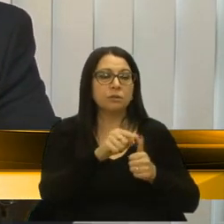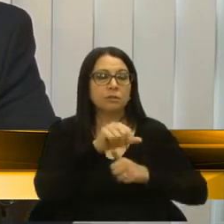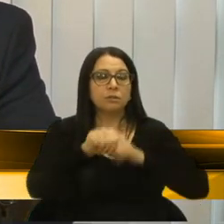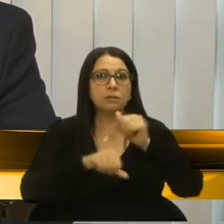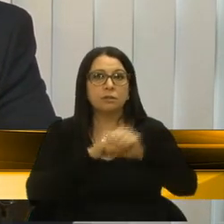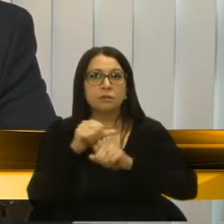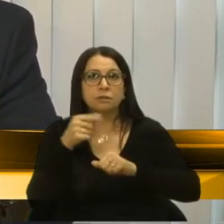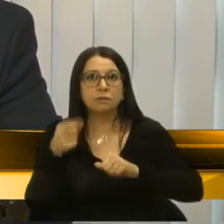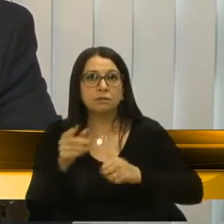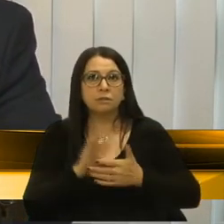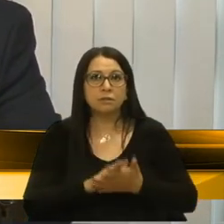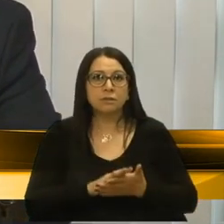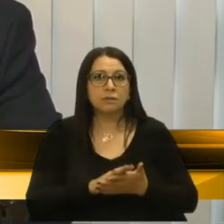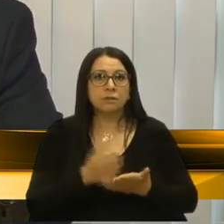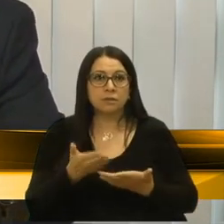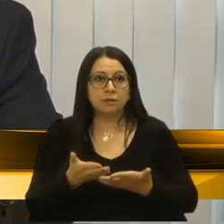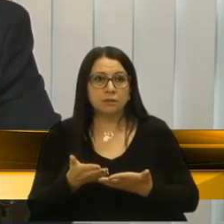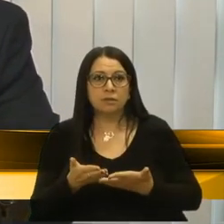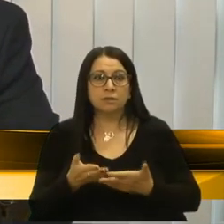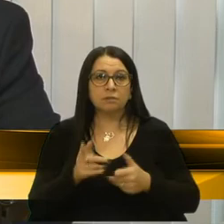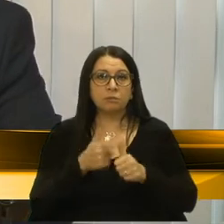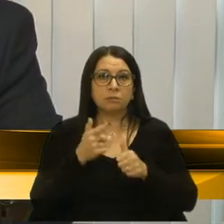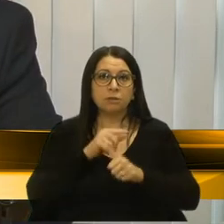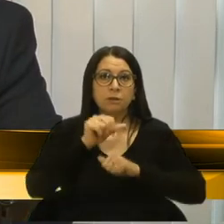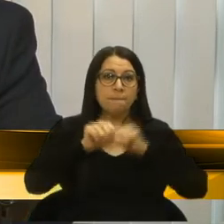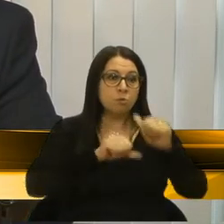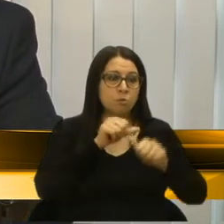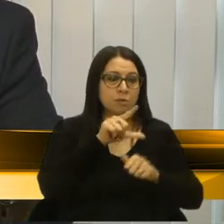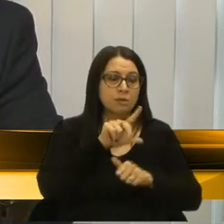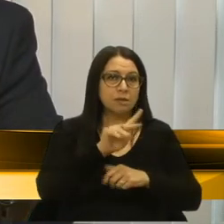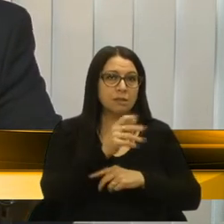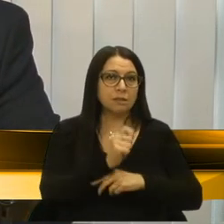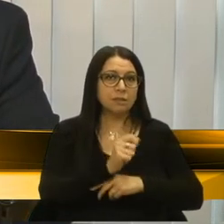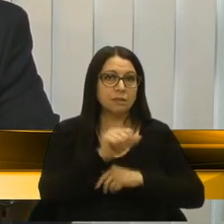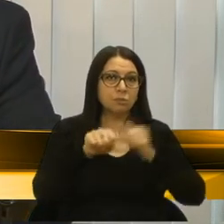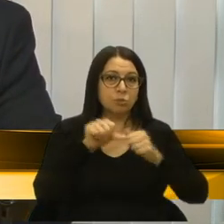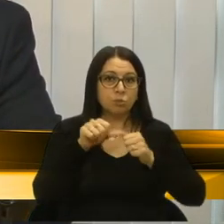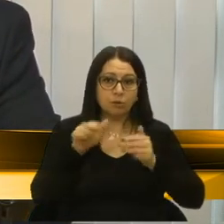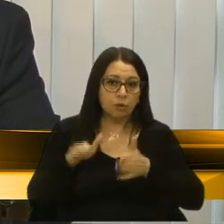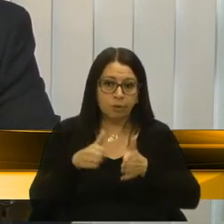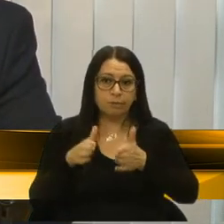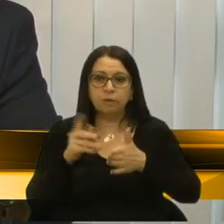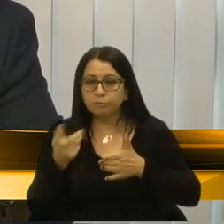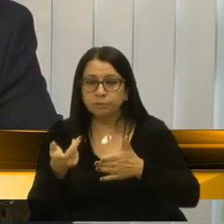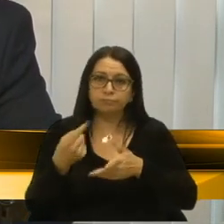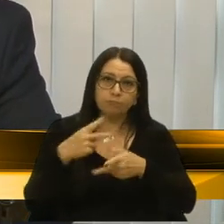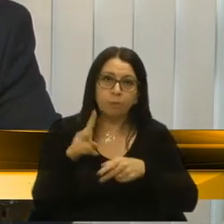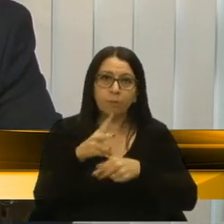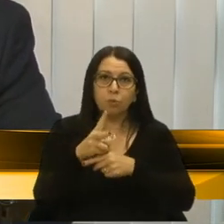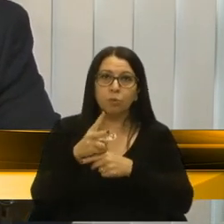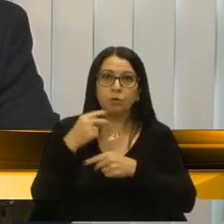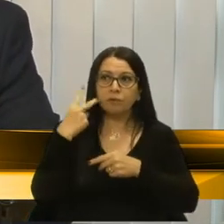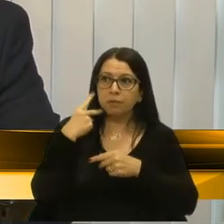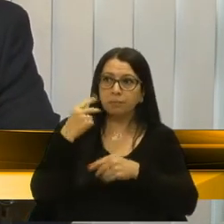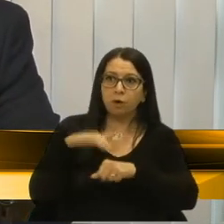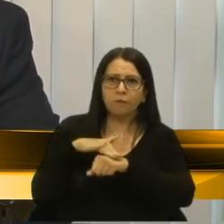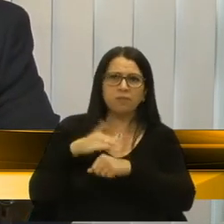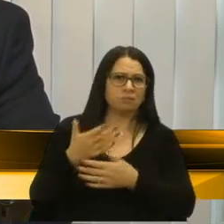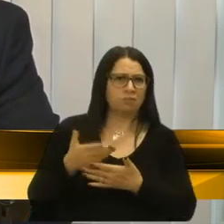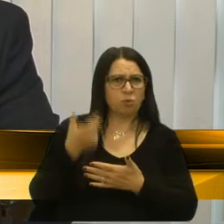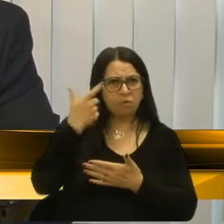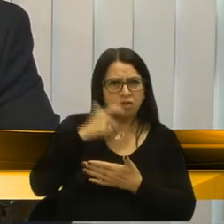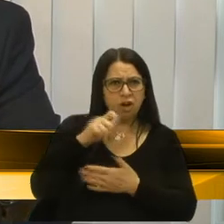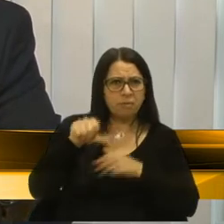dialoga. Então, primeiro já se muda a linha, muda o itinerário, muda o percurso, e depois procura os vereadores para conversar. O que vocês acharam